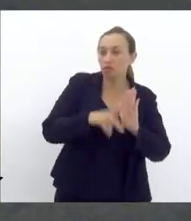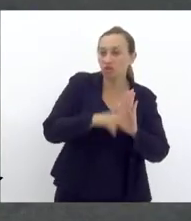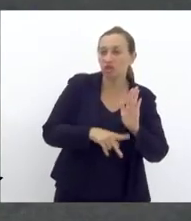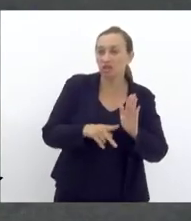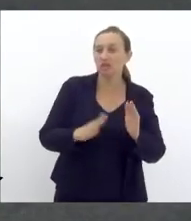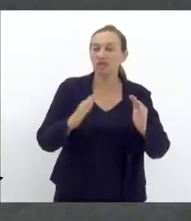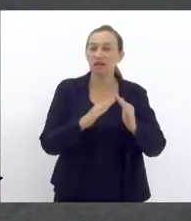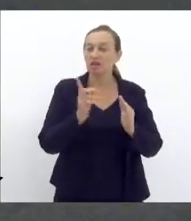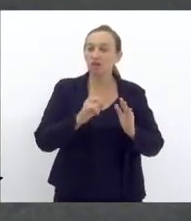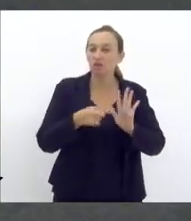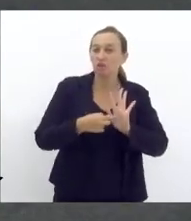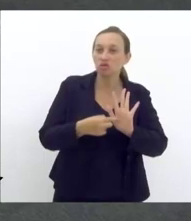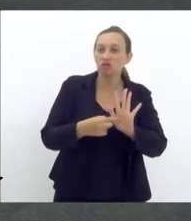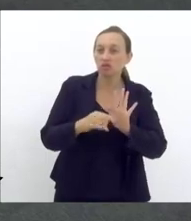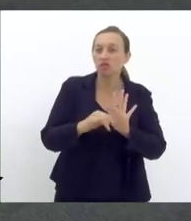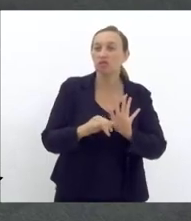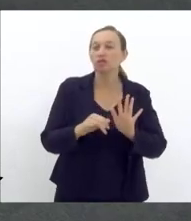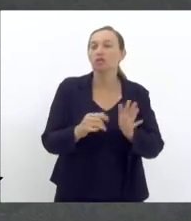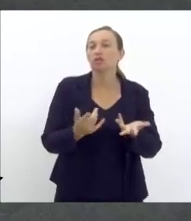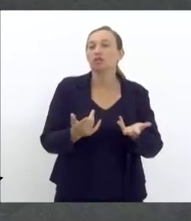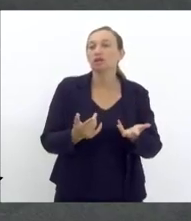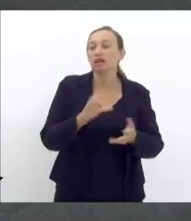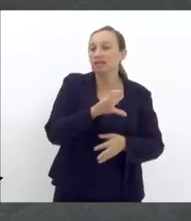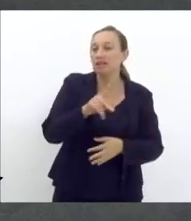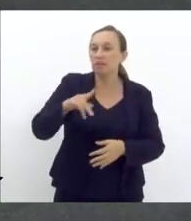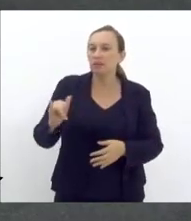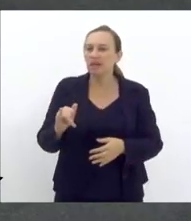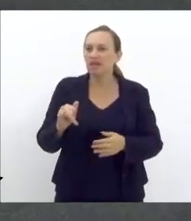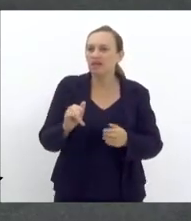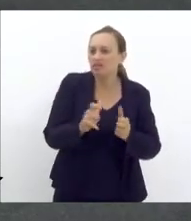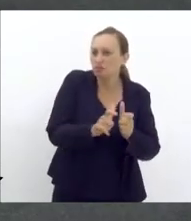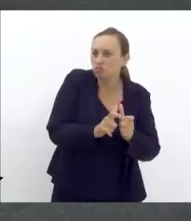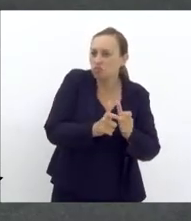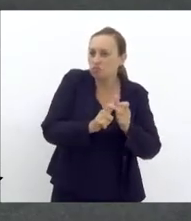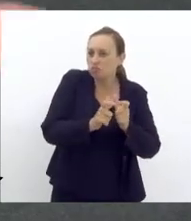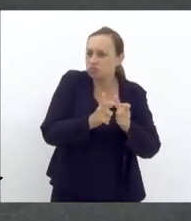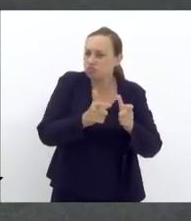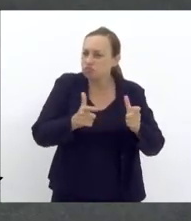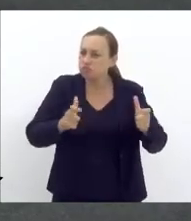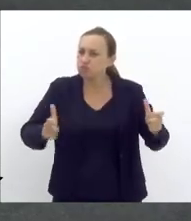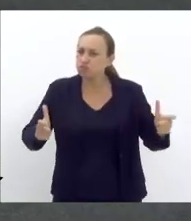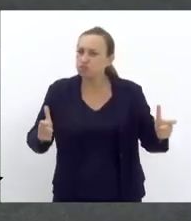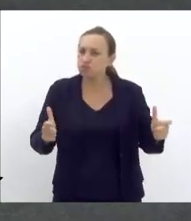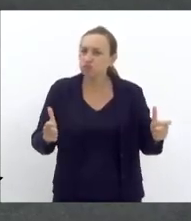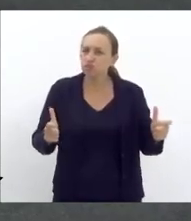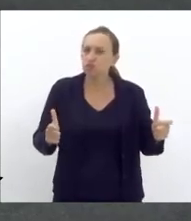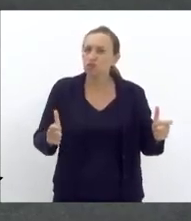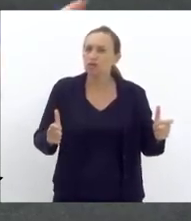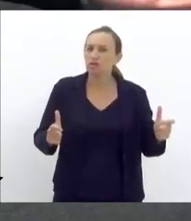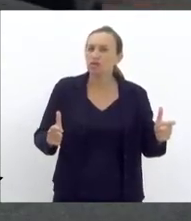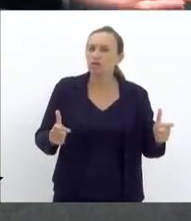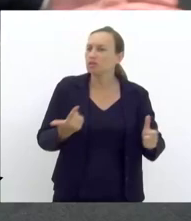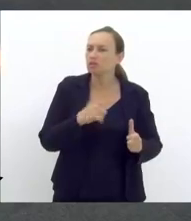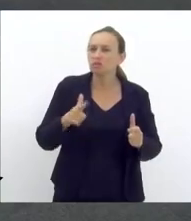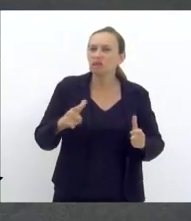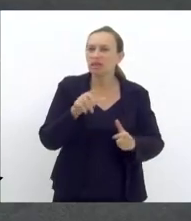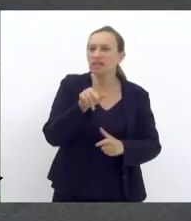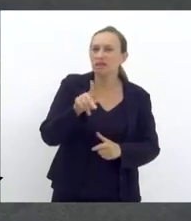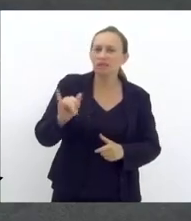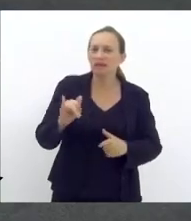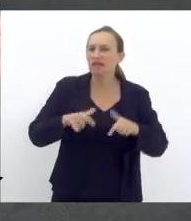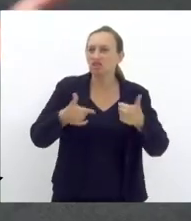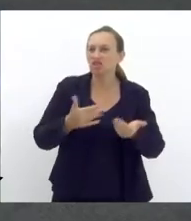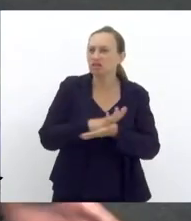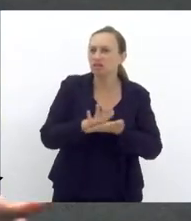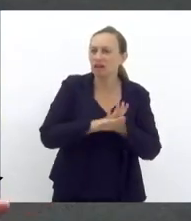publicado no Diário Oficial aí cpis tiveram ali uma fila de entupimento no gargalo do CPI e não tem nenhuma CPI funcionando